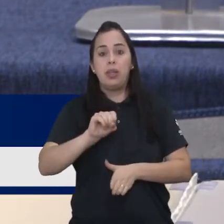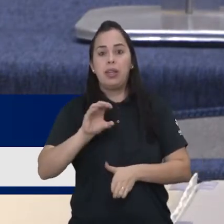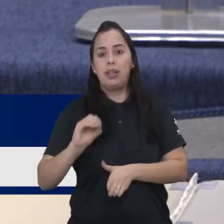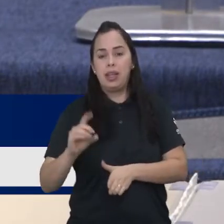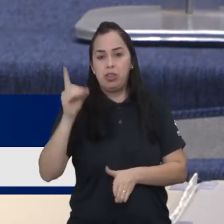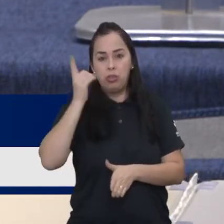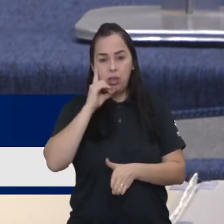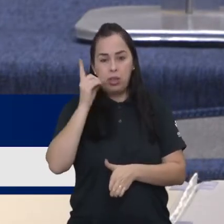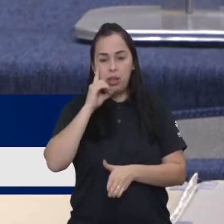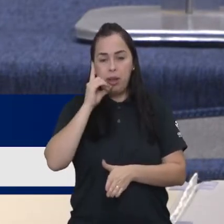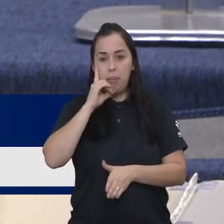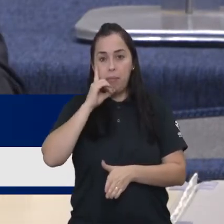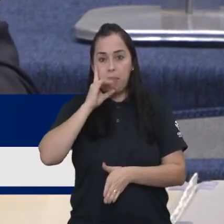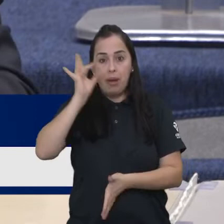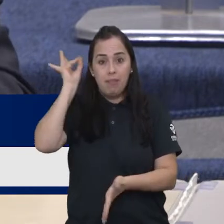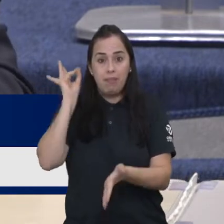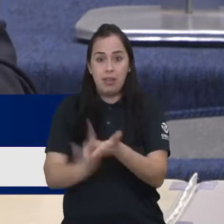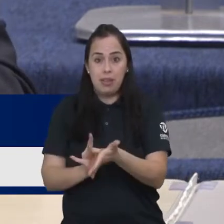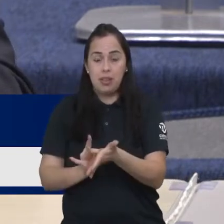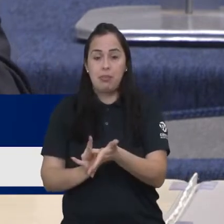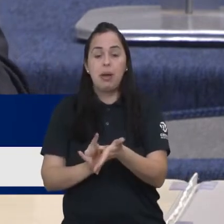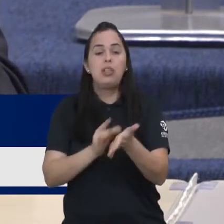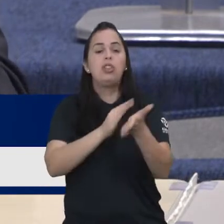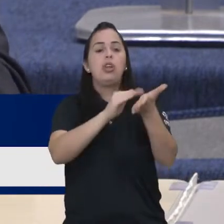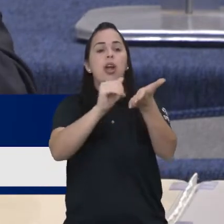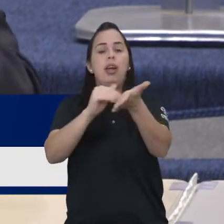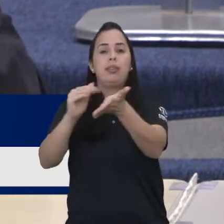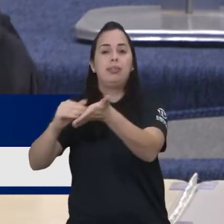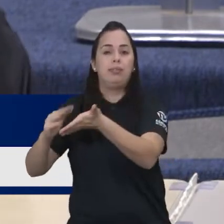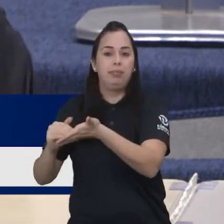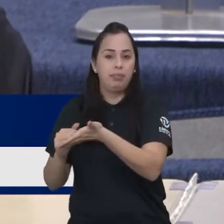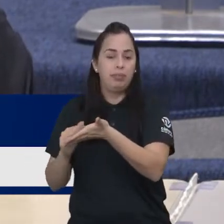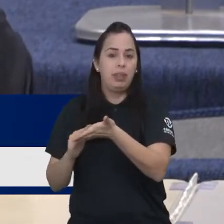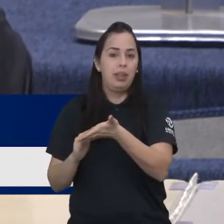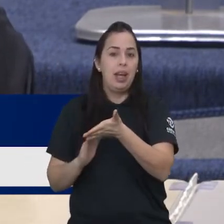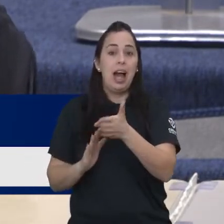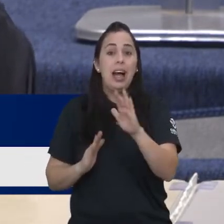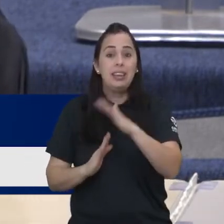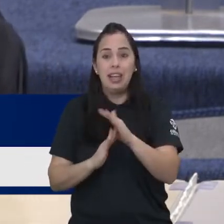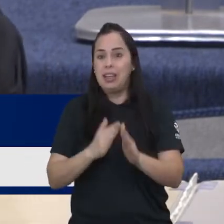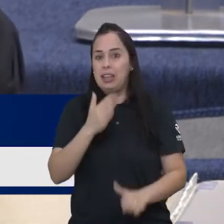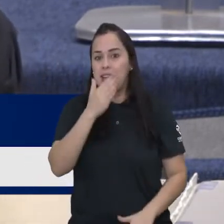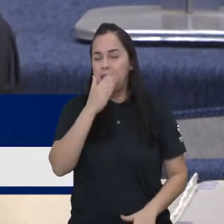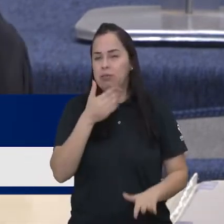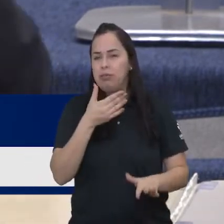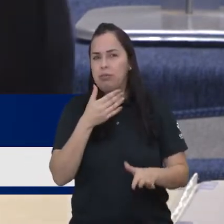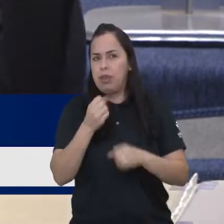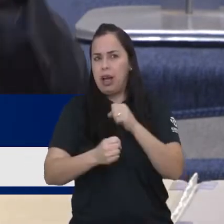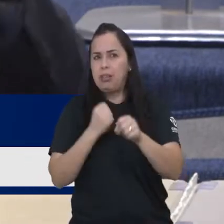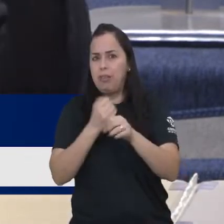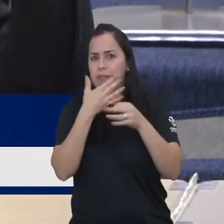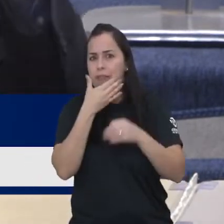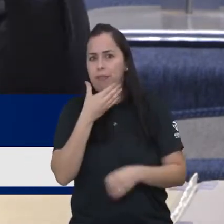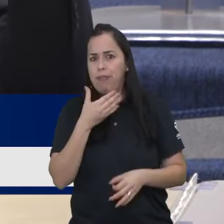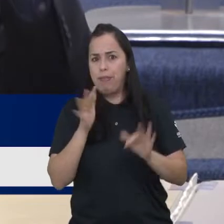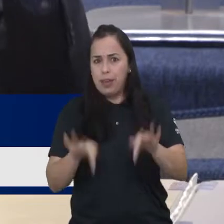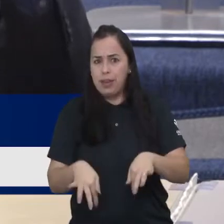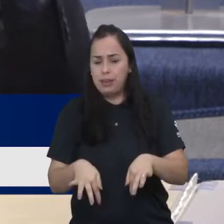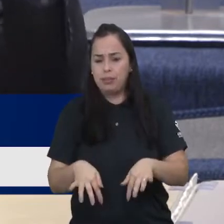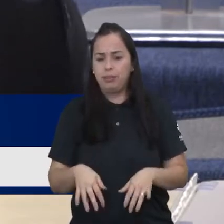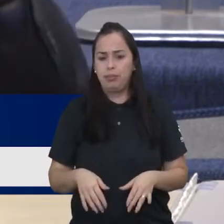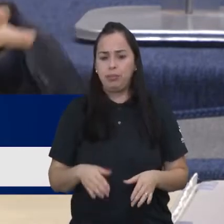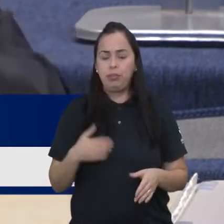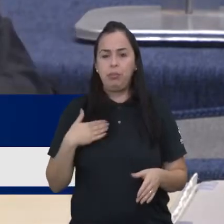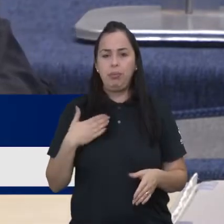dias para executar os despejos. Isso vai dar no final do ano, né? Agora, acabei de ver um